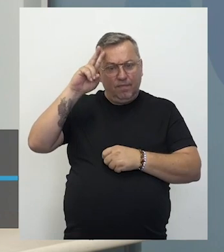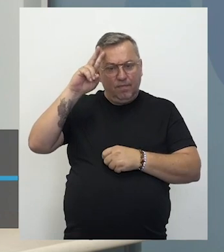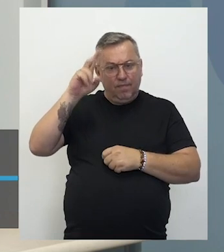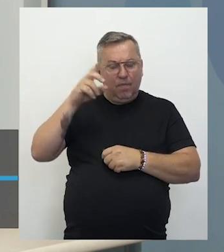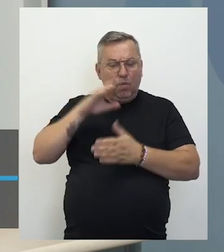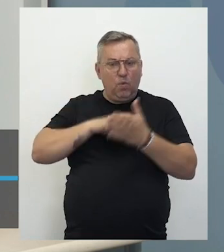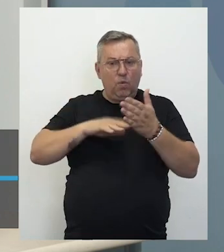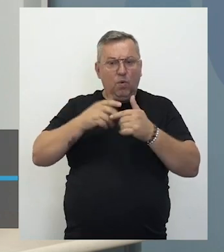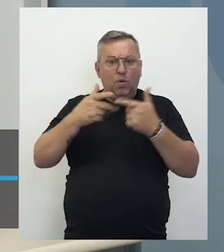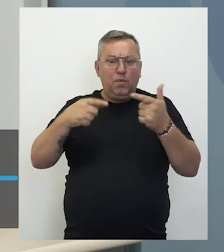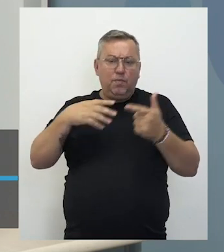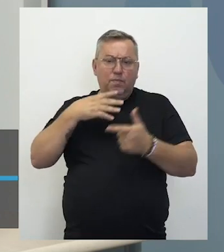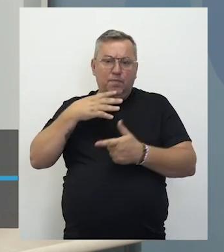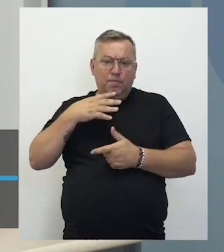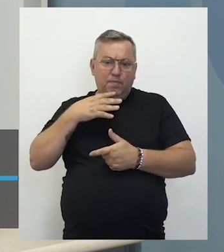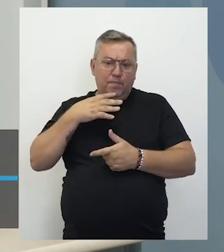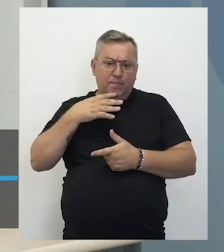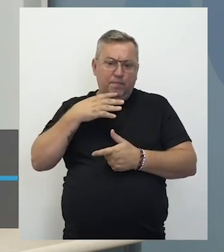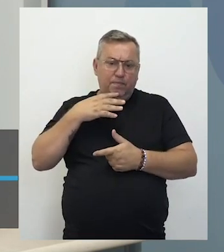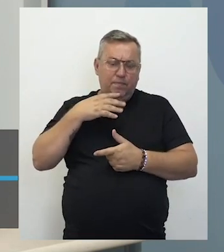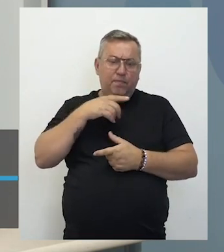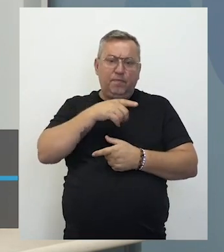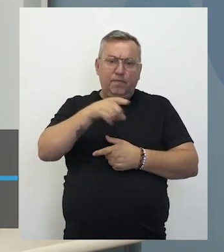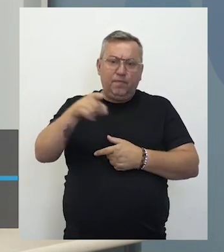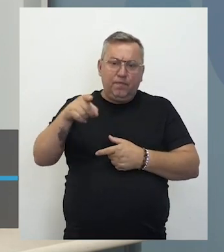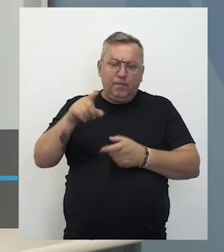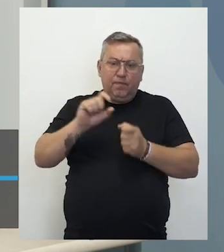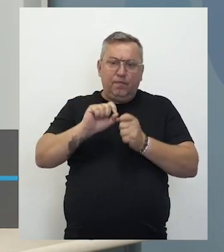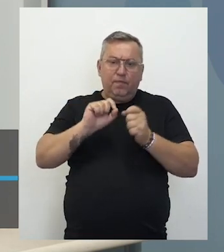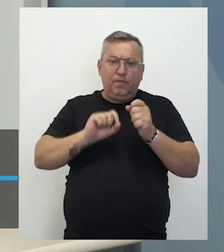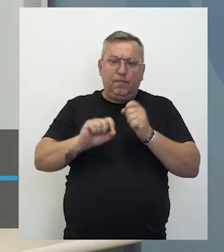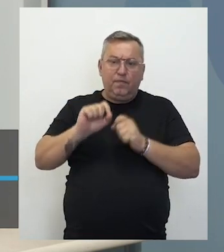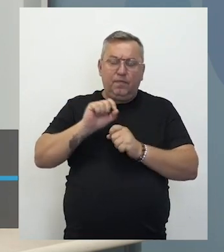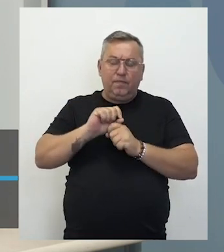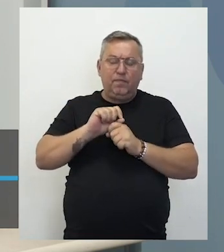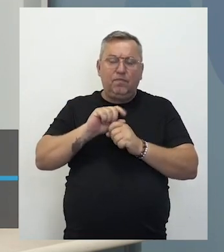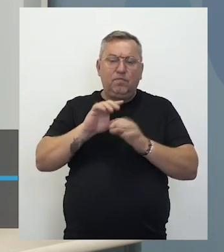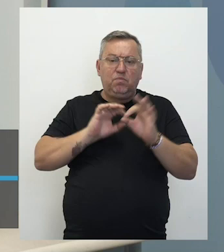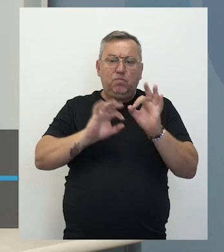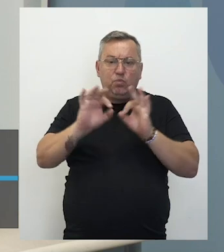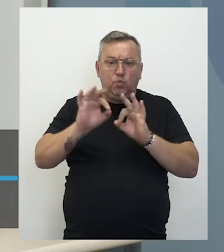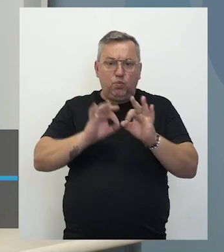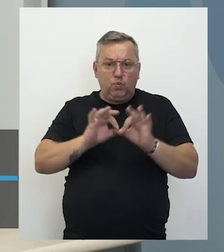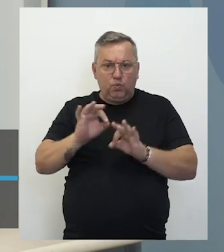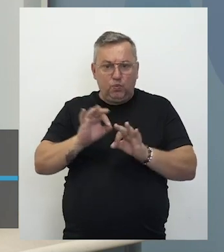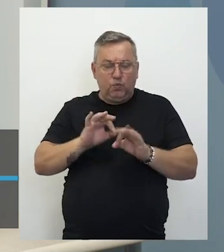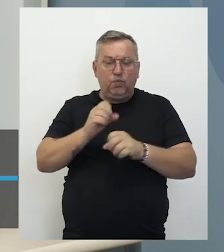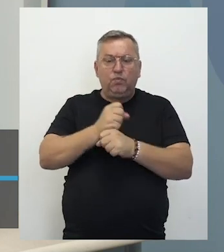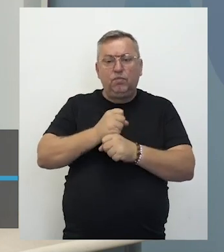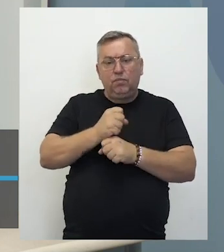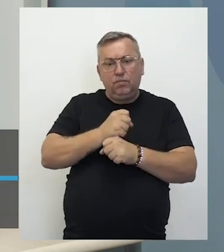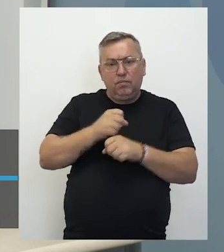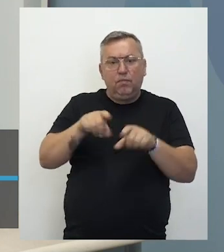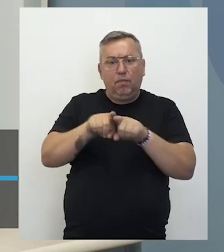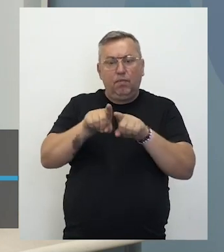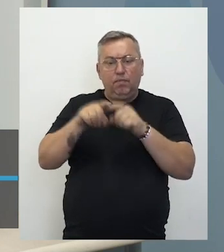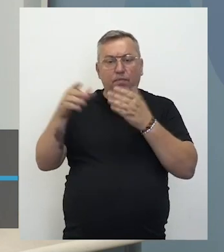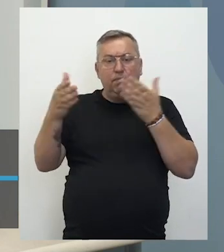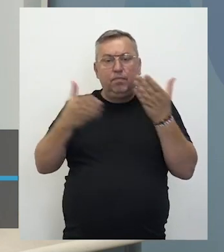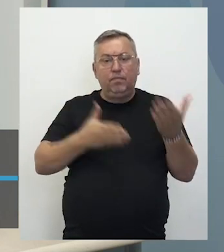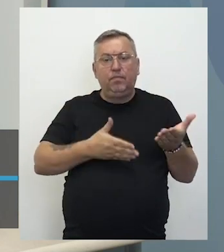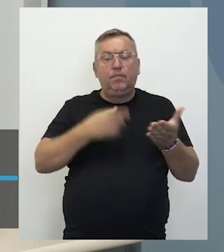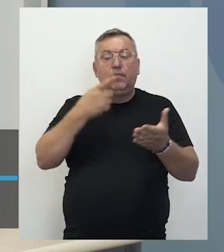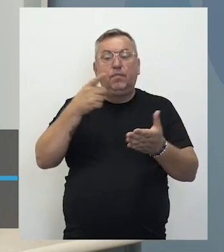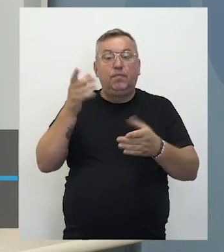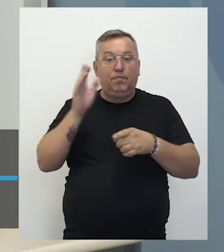todos aqueles conhecimentos, né, que vocês foram aprimorando ao longo desse ano e trazer aqui a